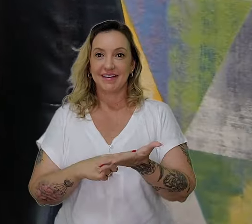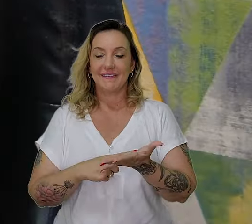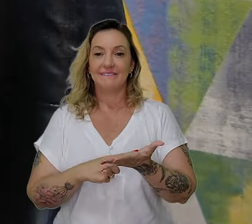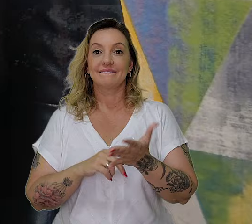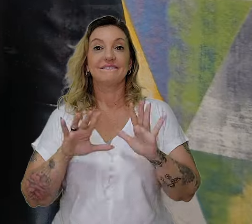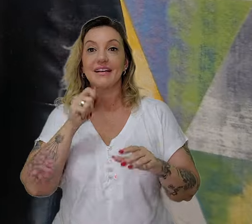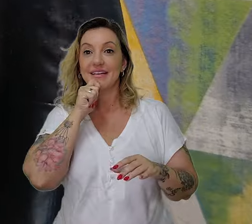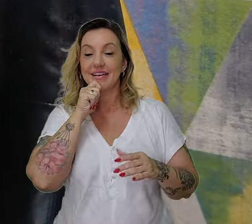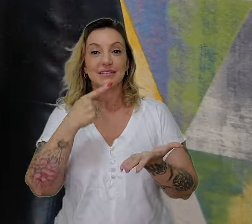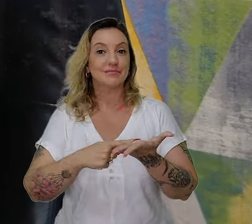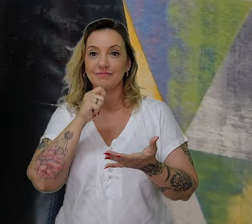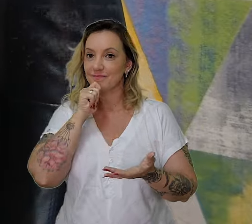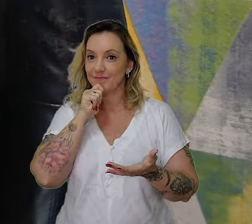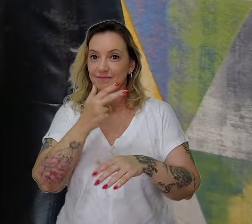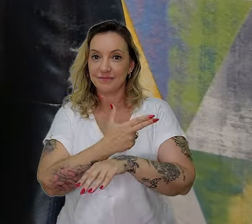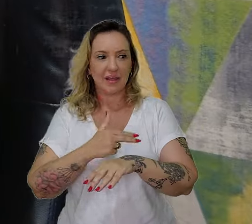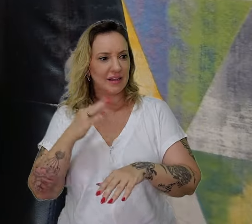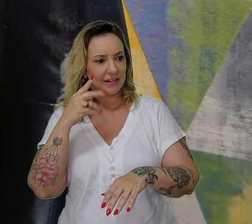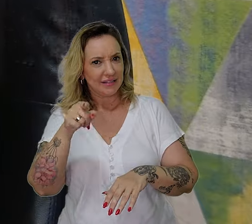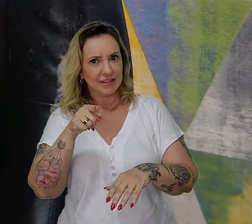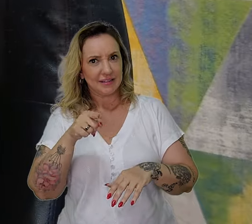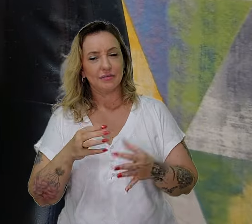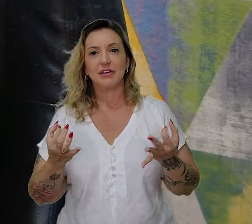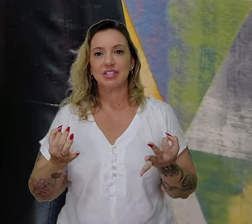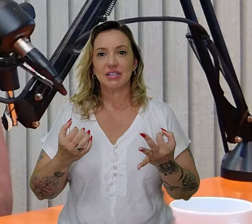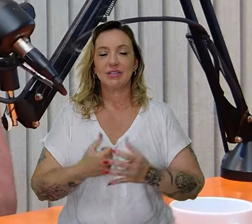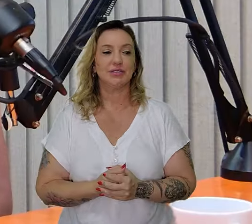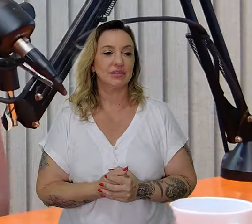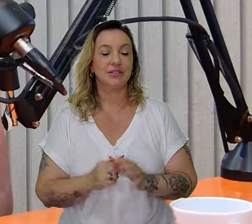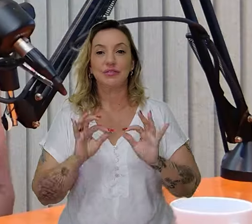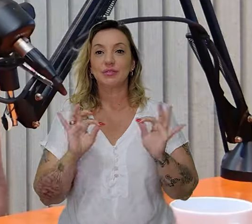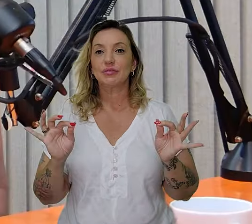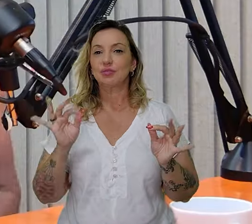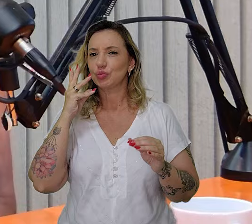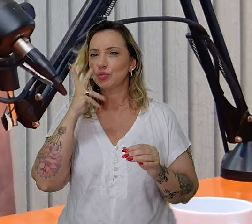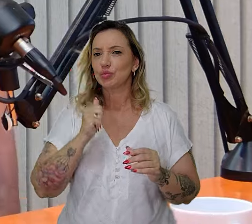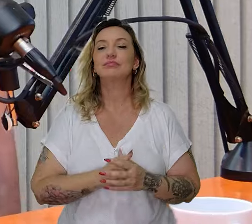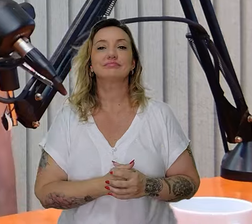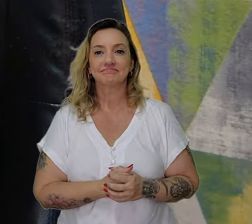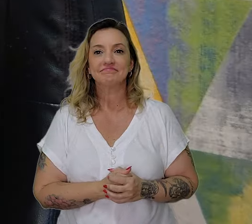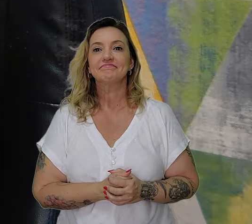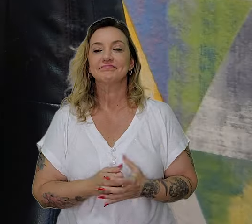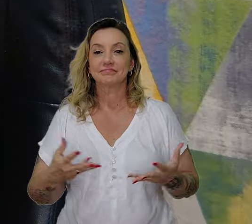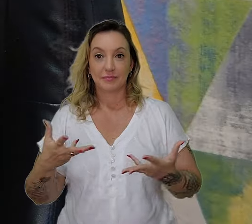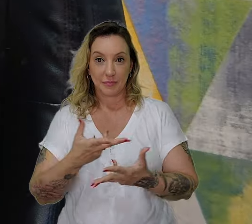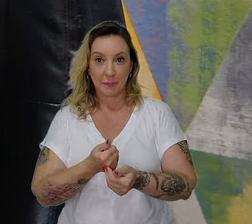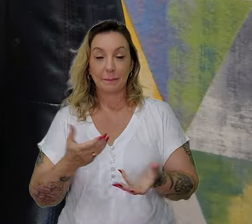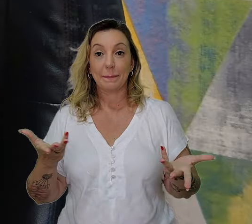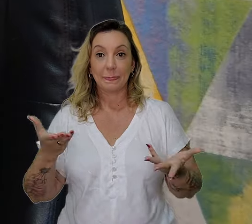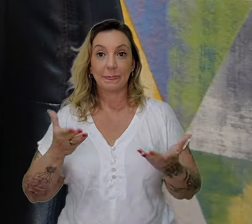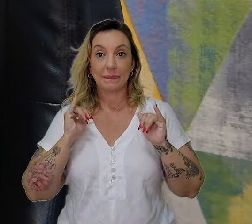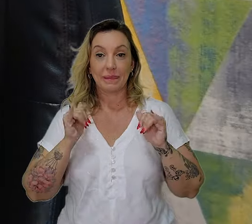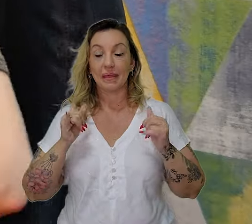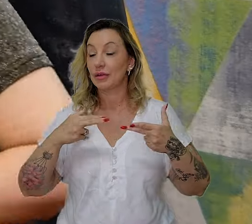uma mas ainda não marquei mas eu Nossa linda essa do meditador bem fininha né bem bonitinha fininha Nossa maravilhosa e hoje a